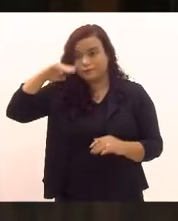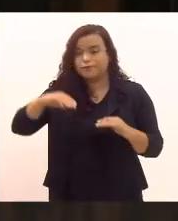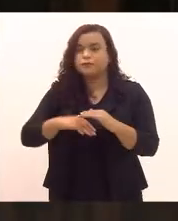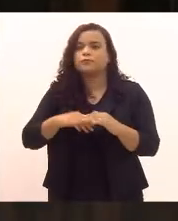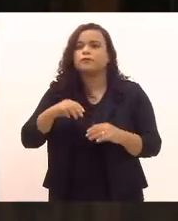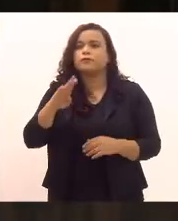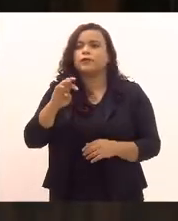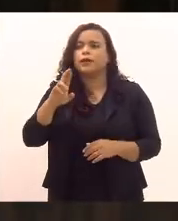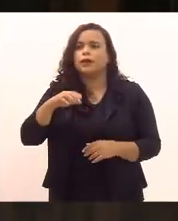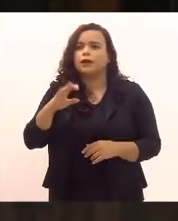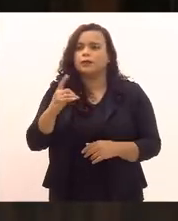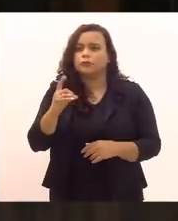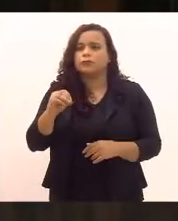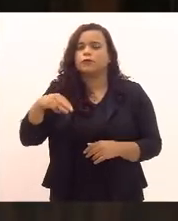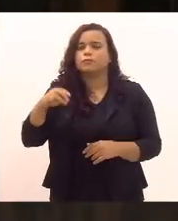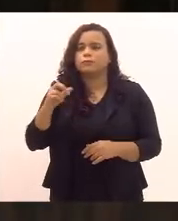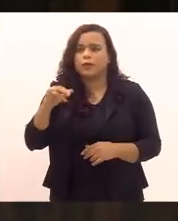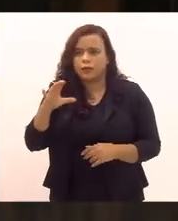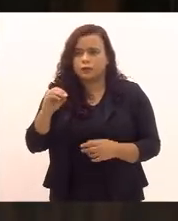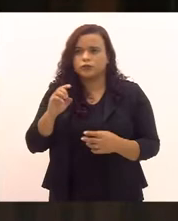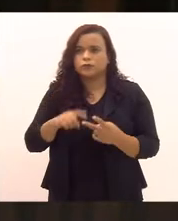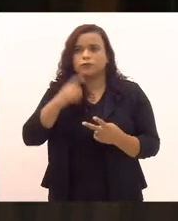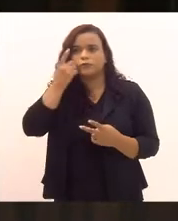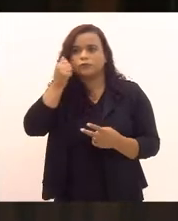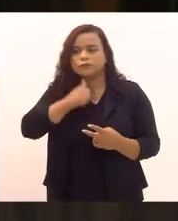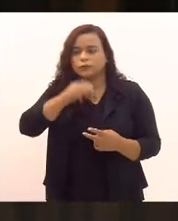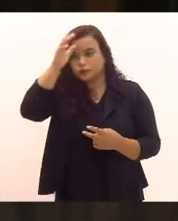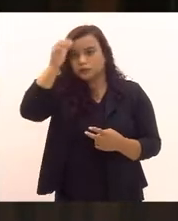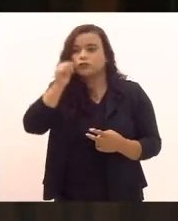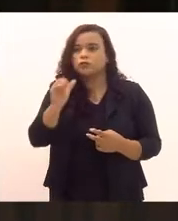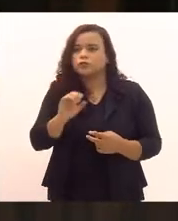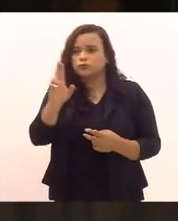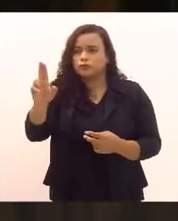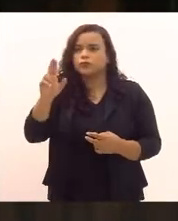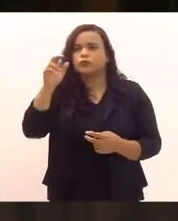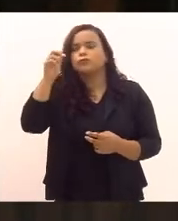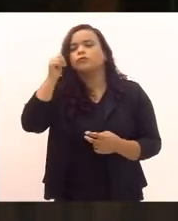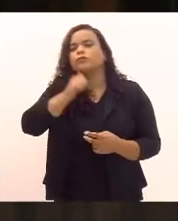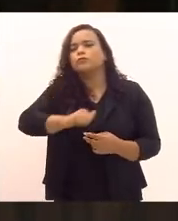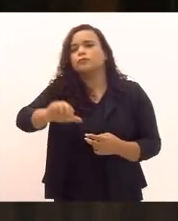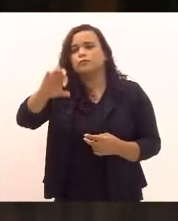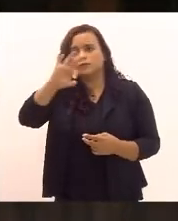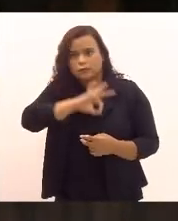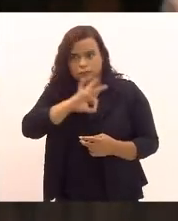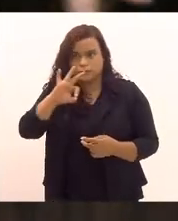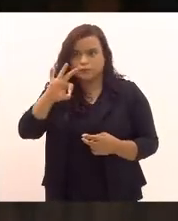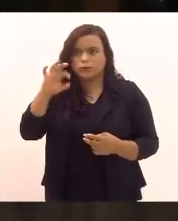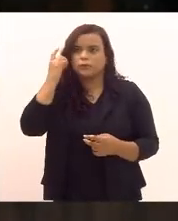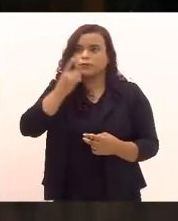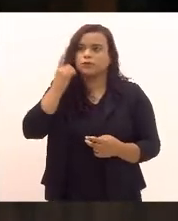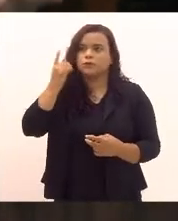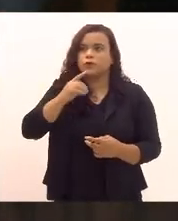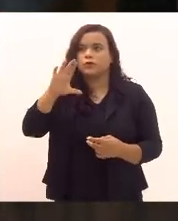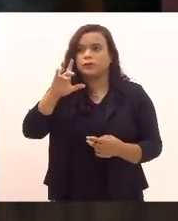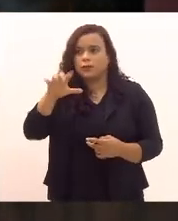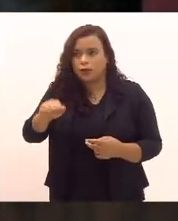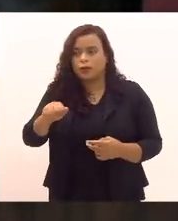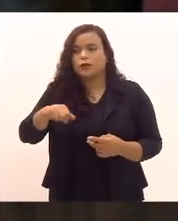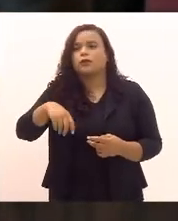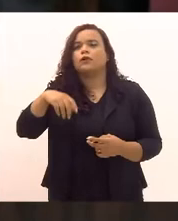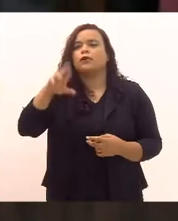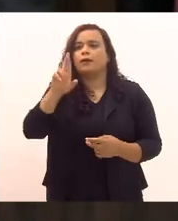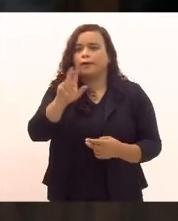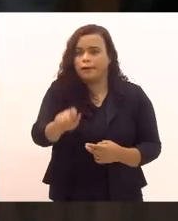Bernardo Deputado Márcio deputada a tia Ju deputada Martha Rocha deputada Célia Deputado Rodrigo Amorim